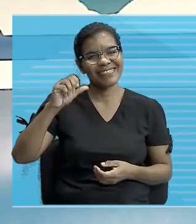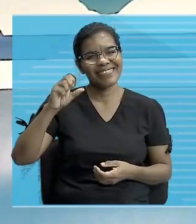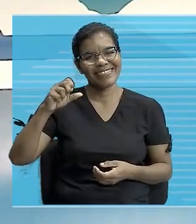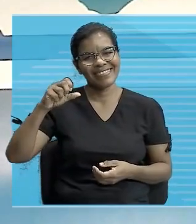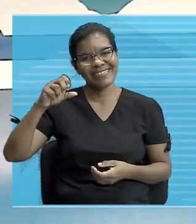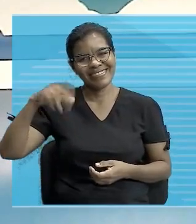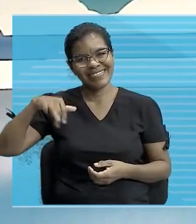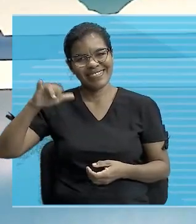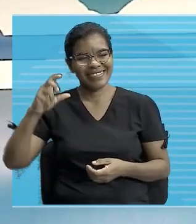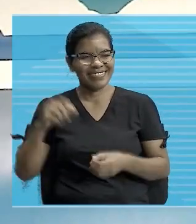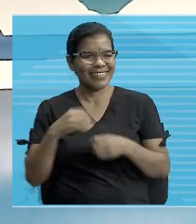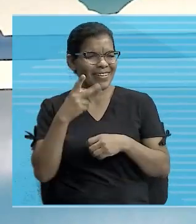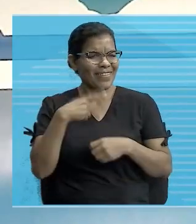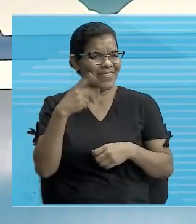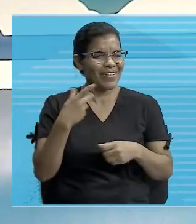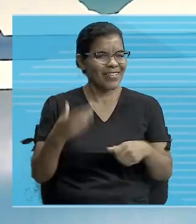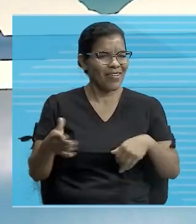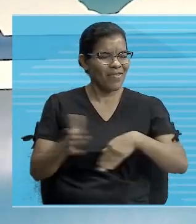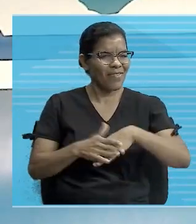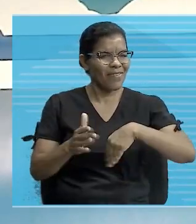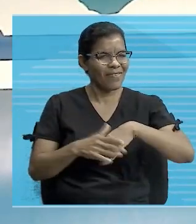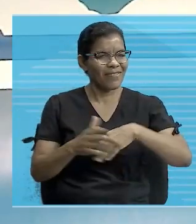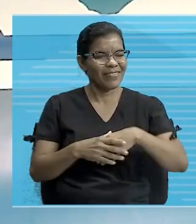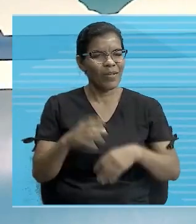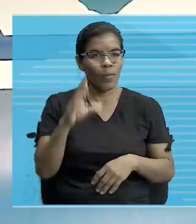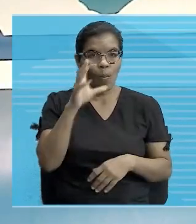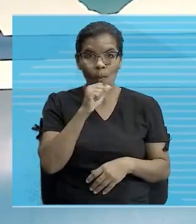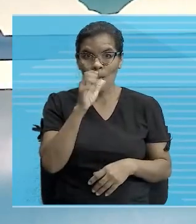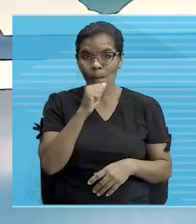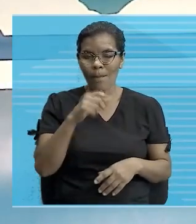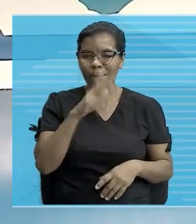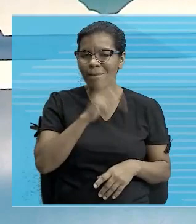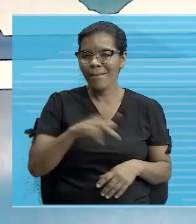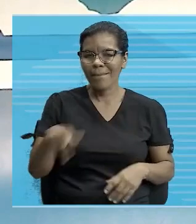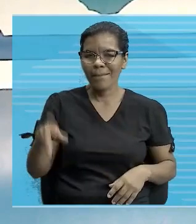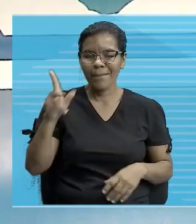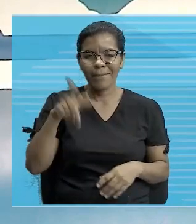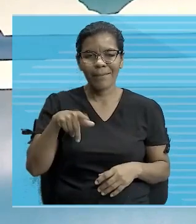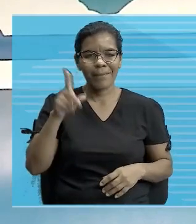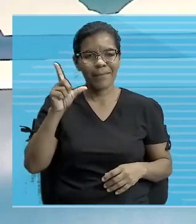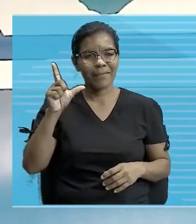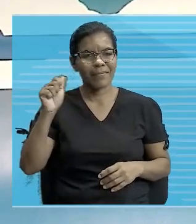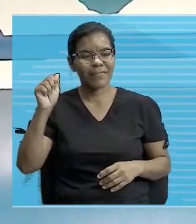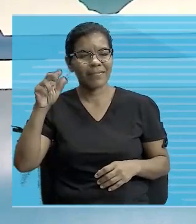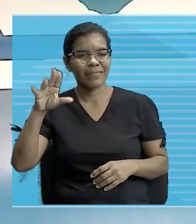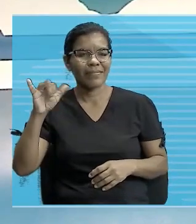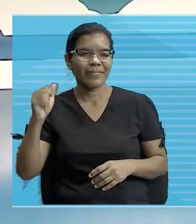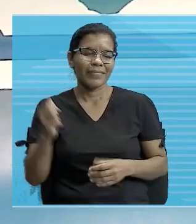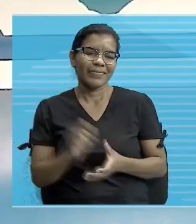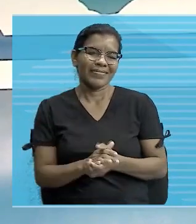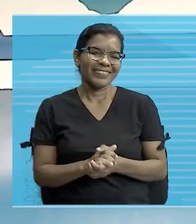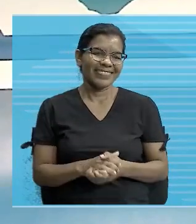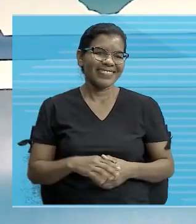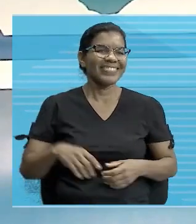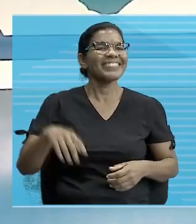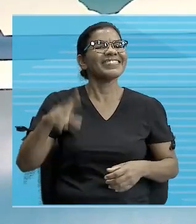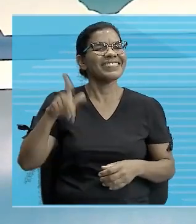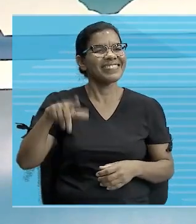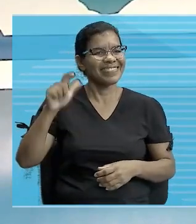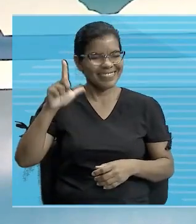Socorro sobre o jogo de sábado. Professor Flávio, meu amigo Rafael. Somos flamenguistas